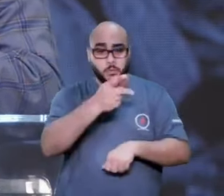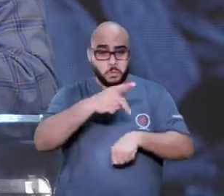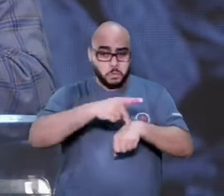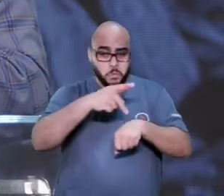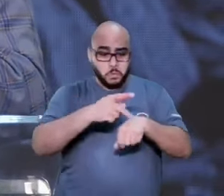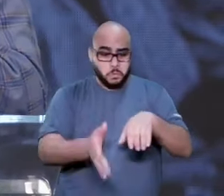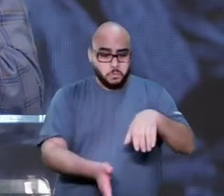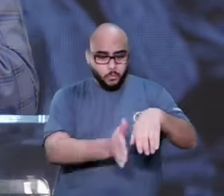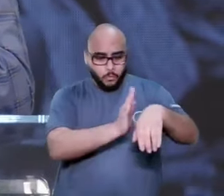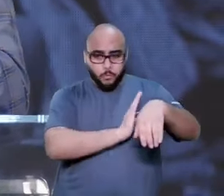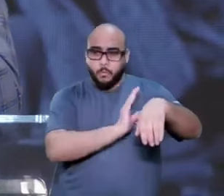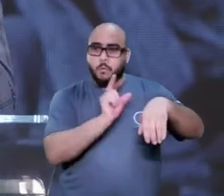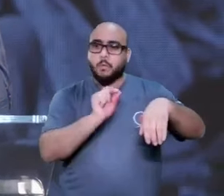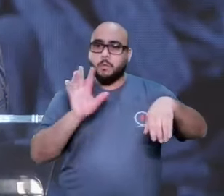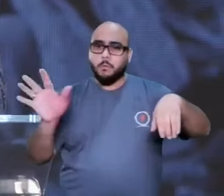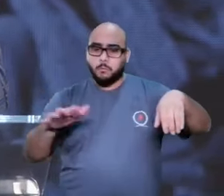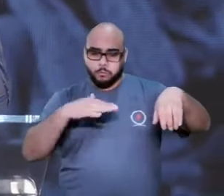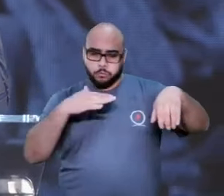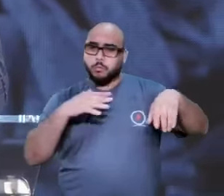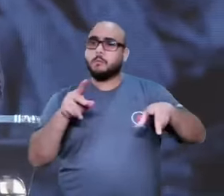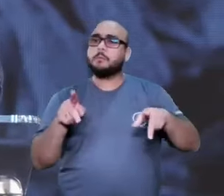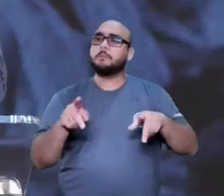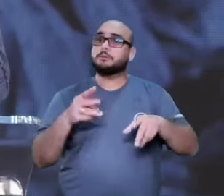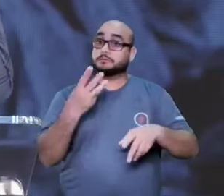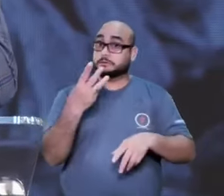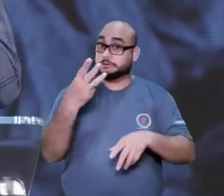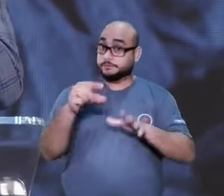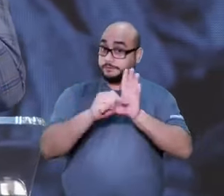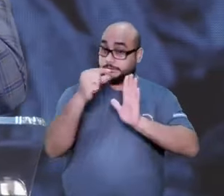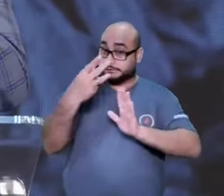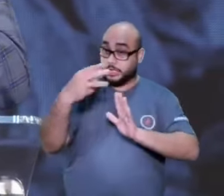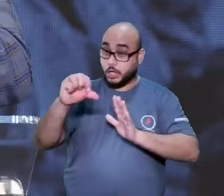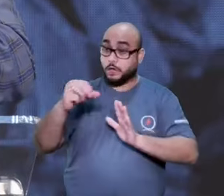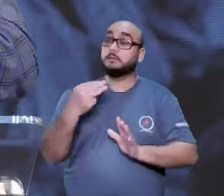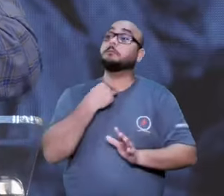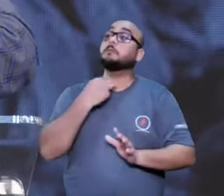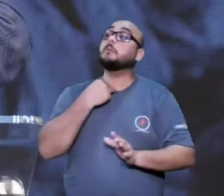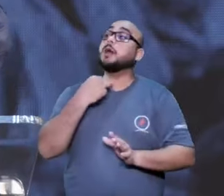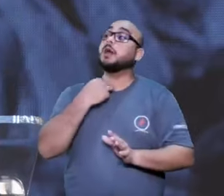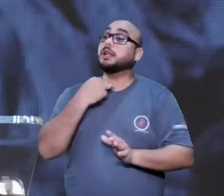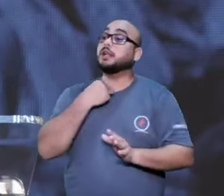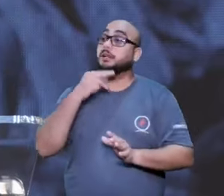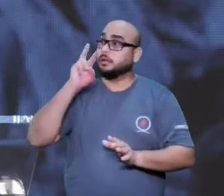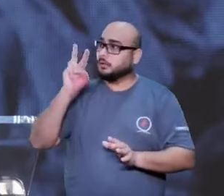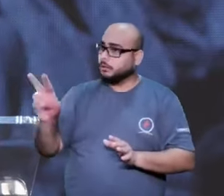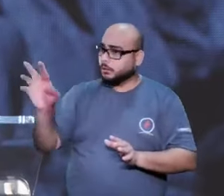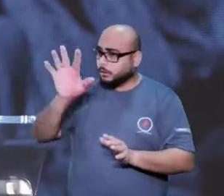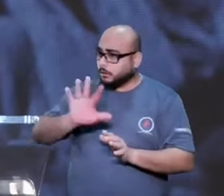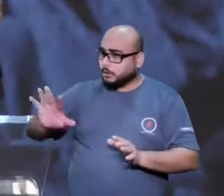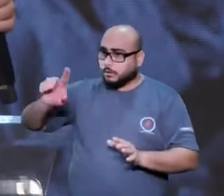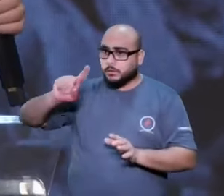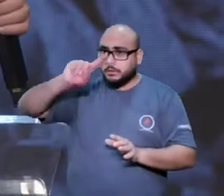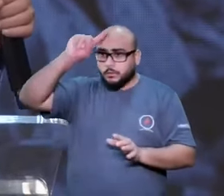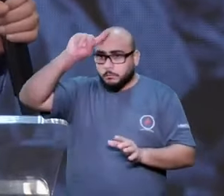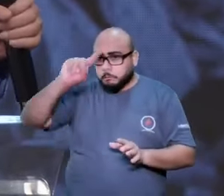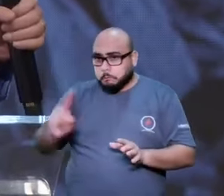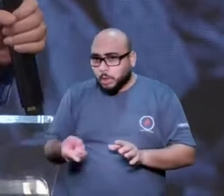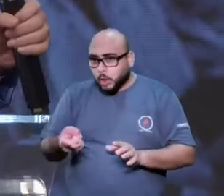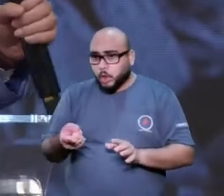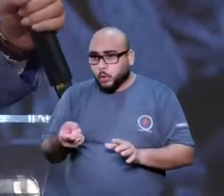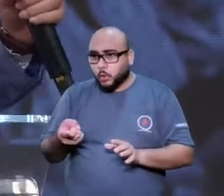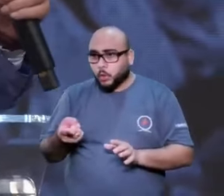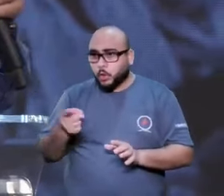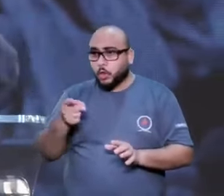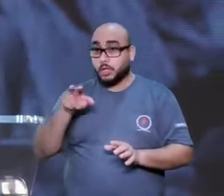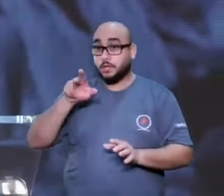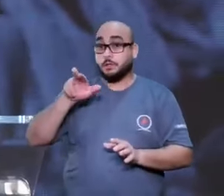vai ver escrito no Versículo 39 mar vírgula irmã do defunto